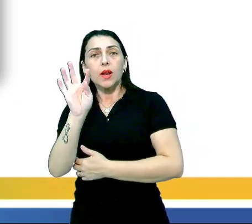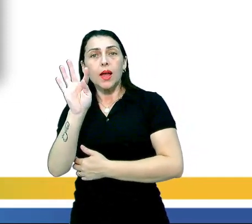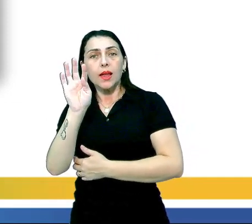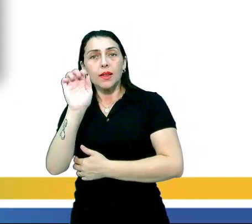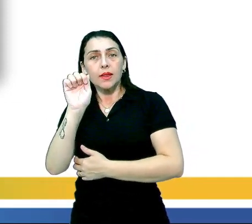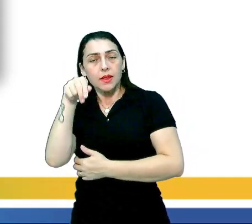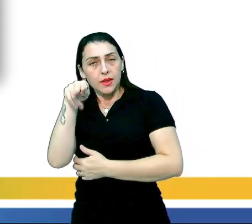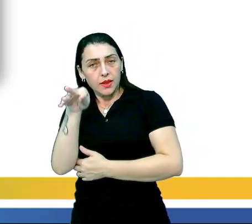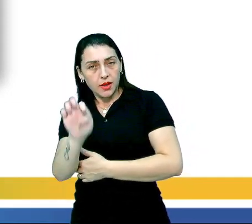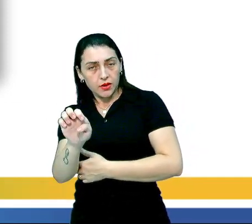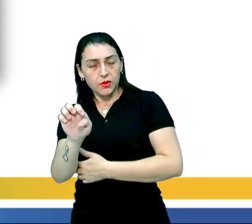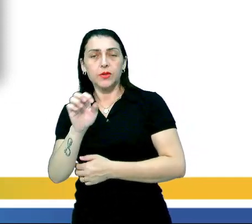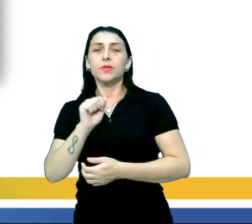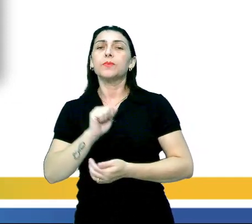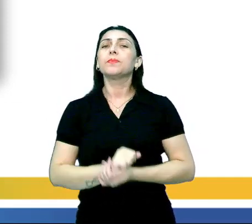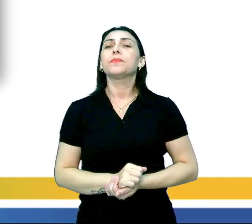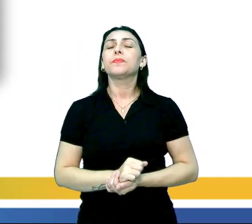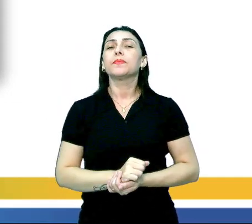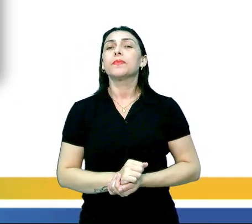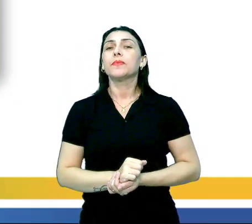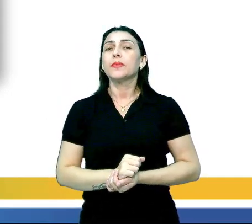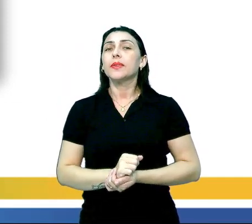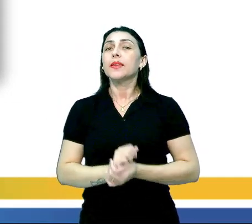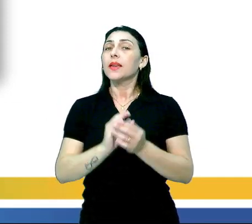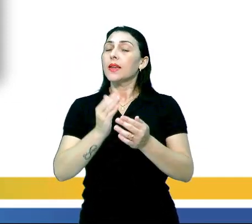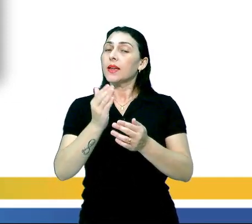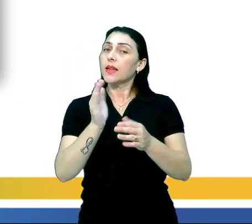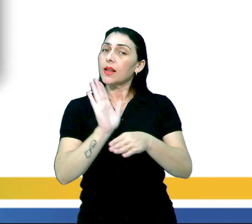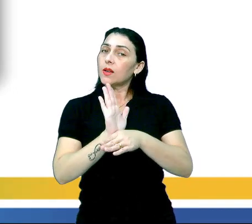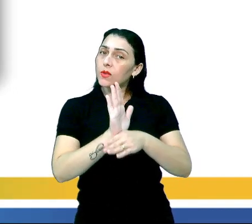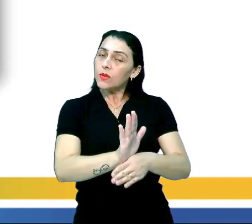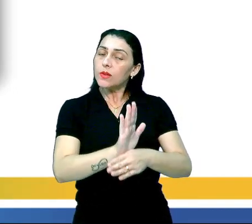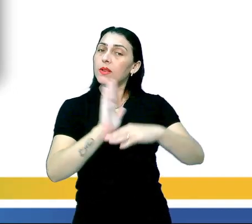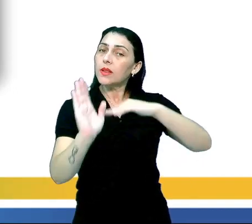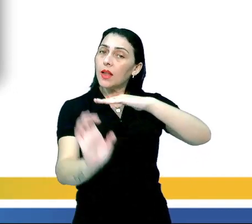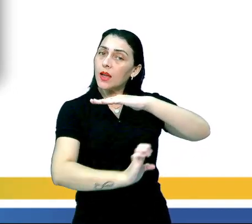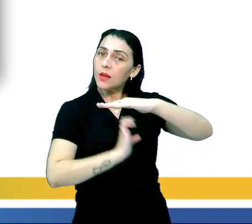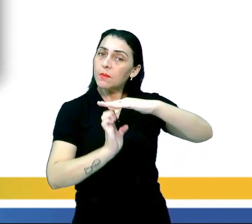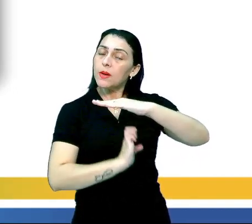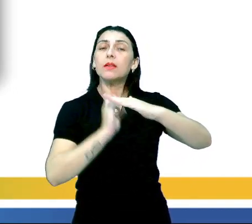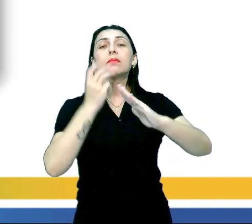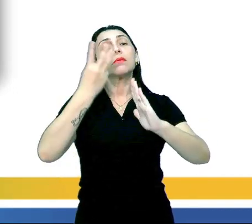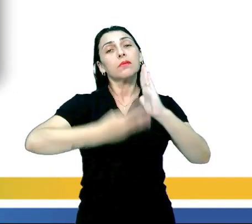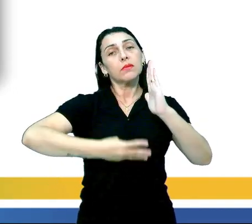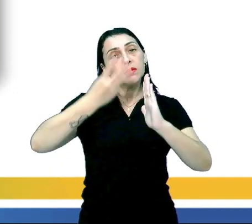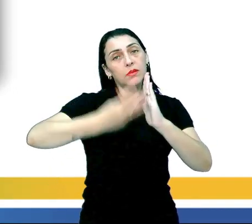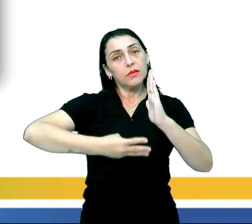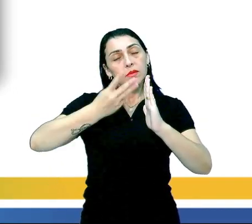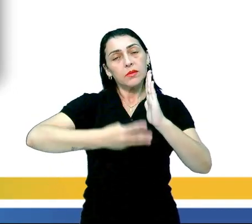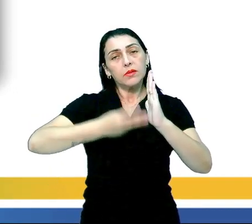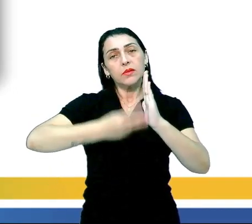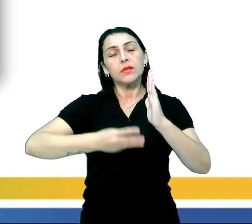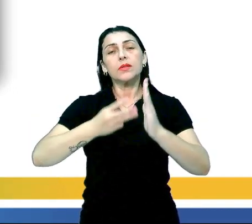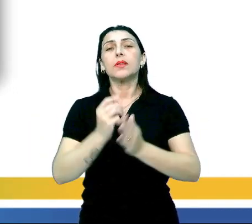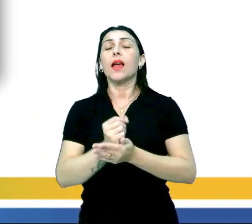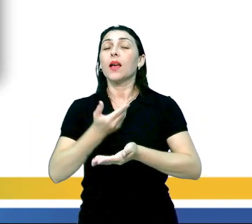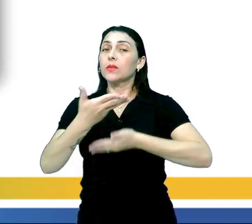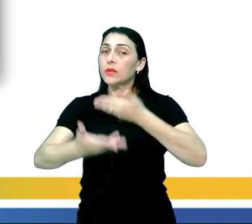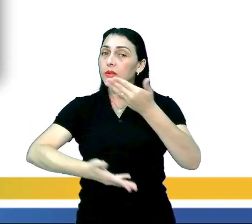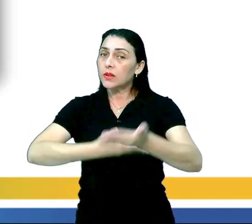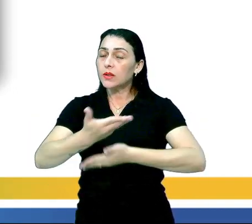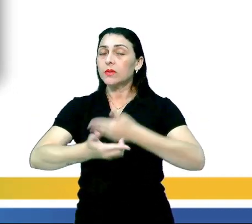nós podermos entender muito bem. Ele é colaborador da empresa terceirizada. Toda